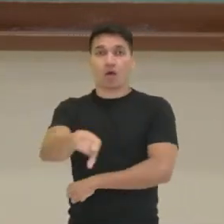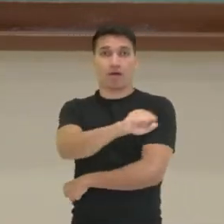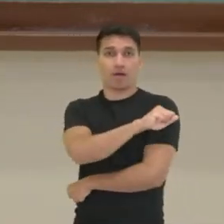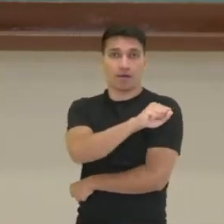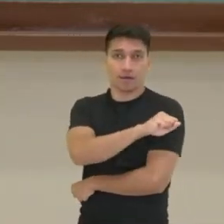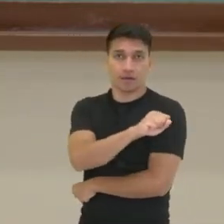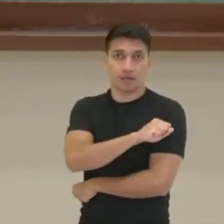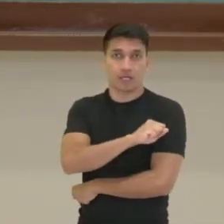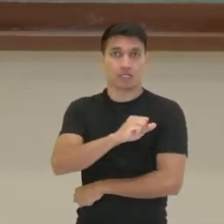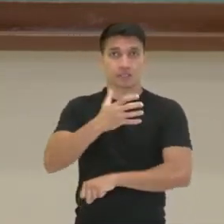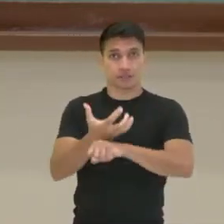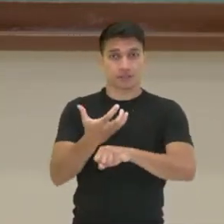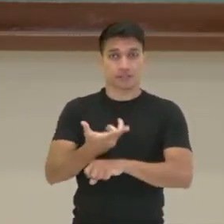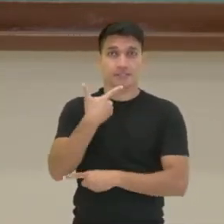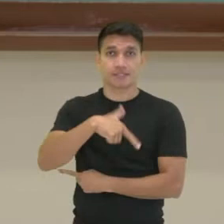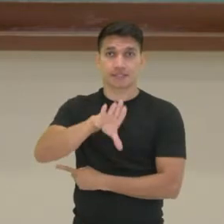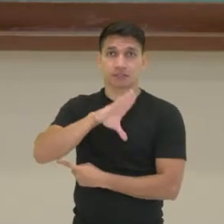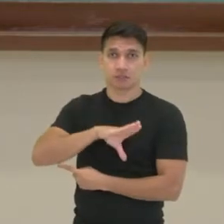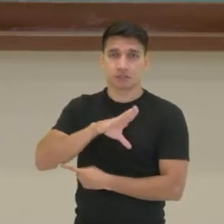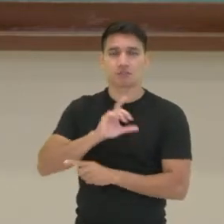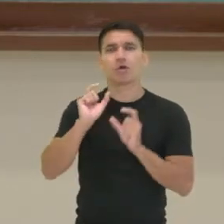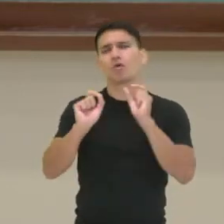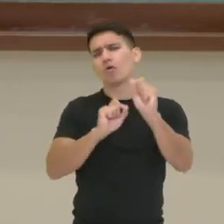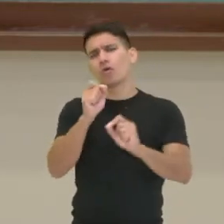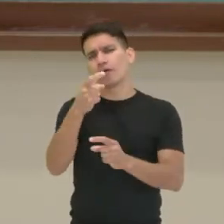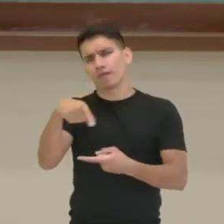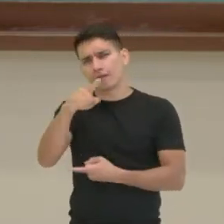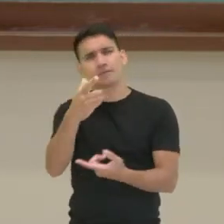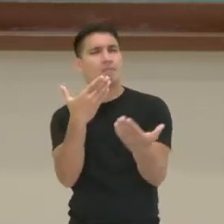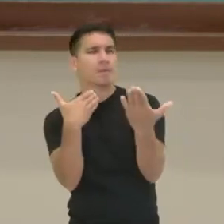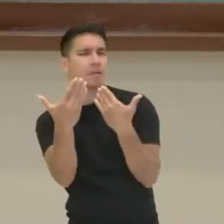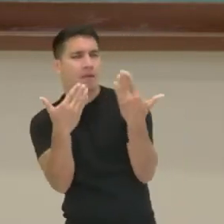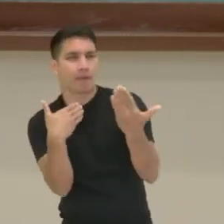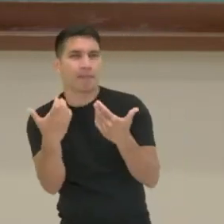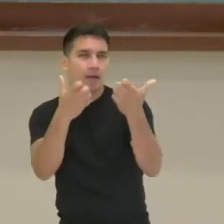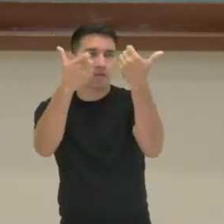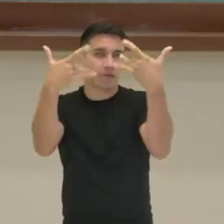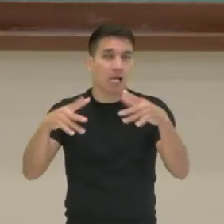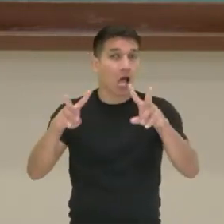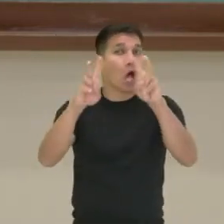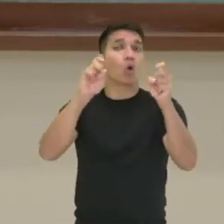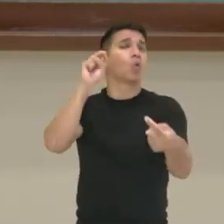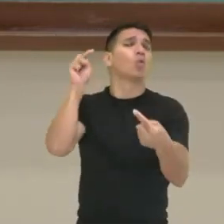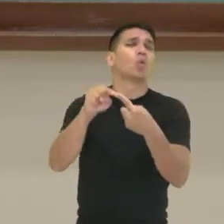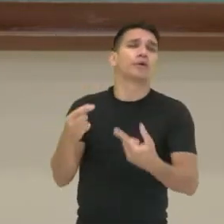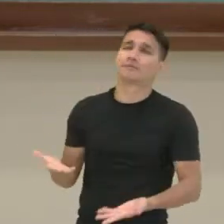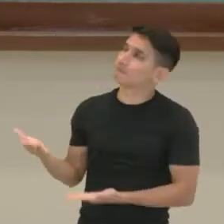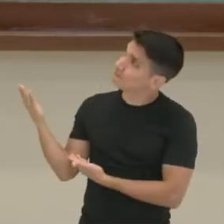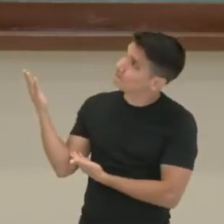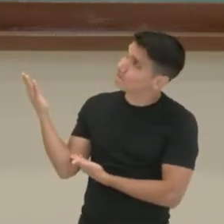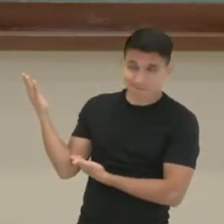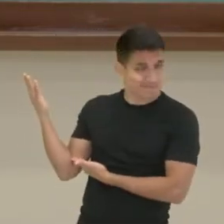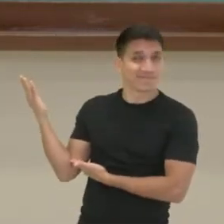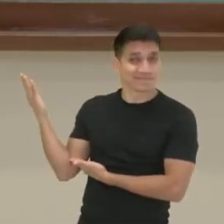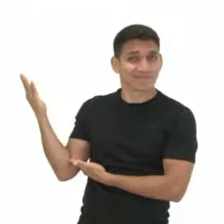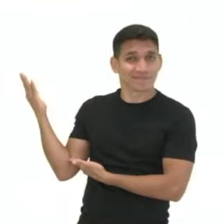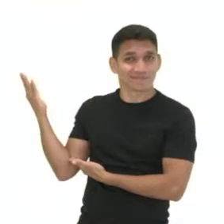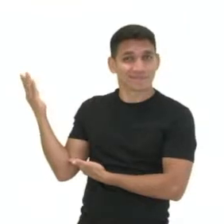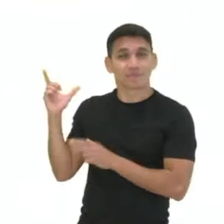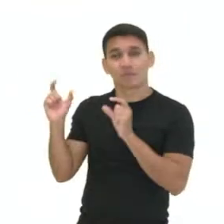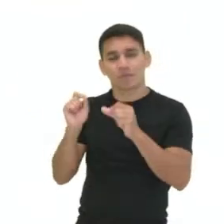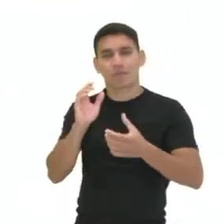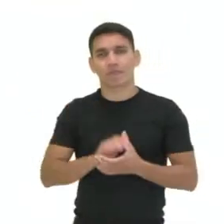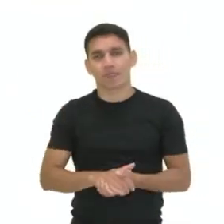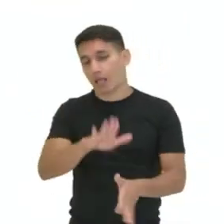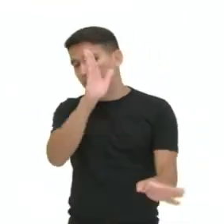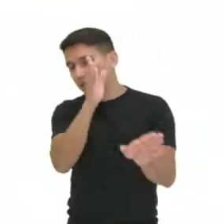de língua portuguesa para discutir o quê? Quais são os nossos objetivos? Está lá na tela. Nós